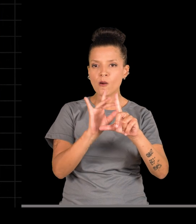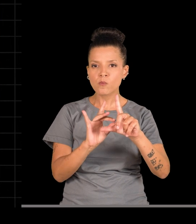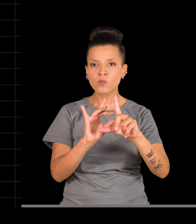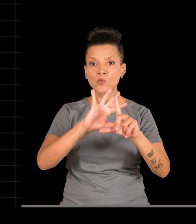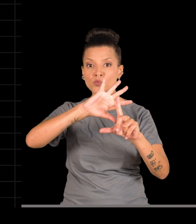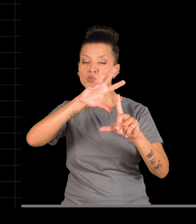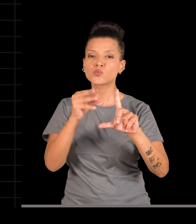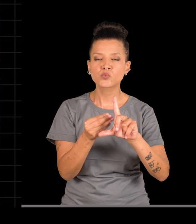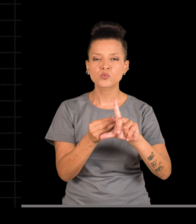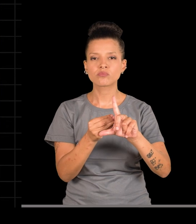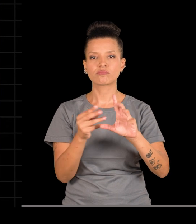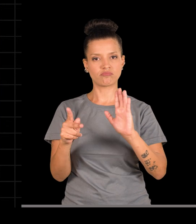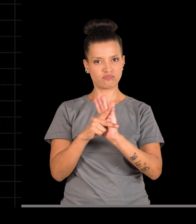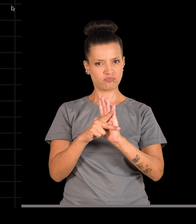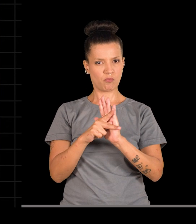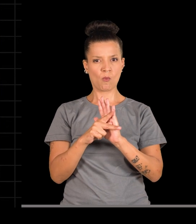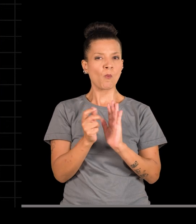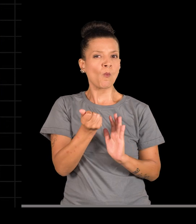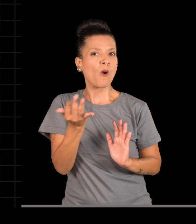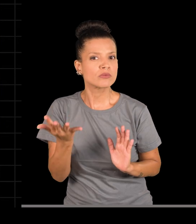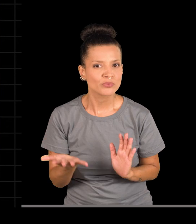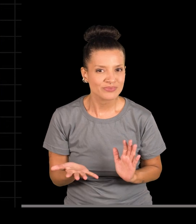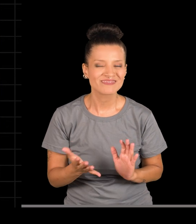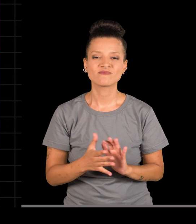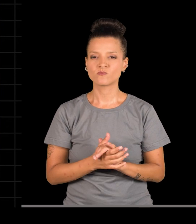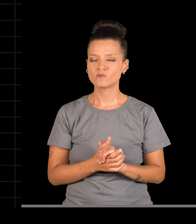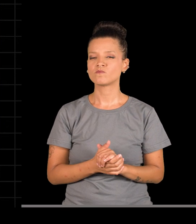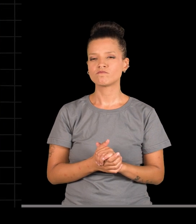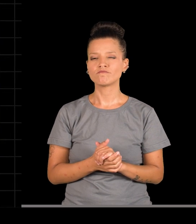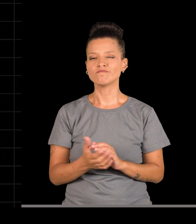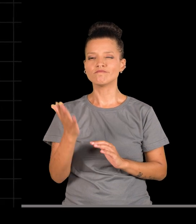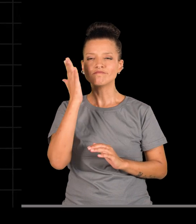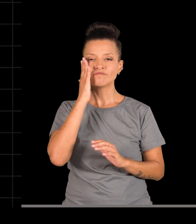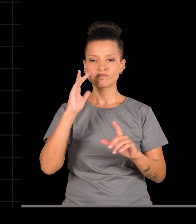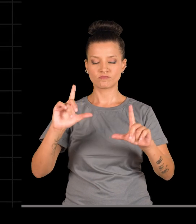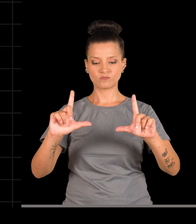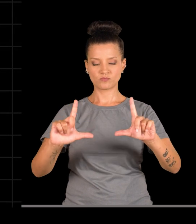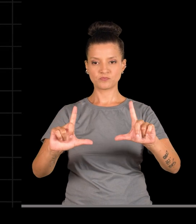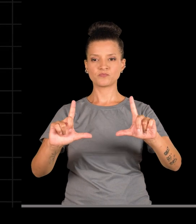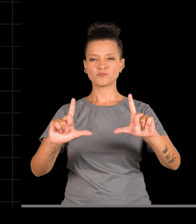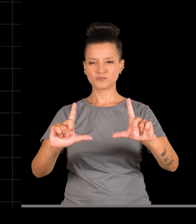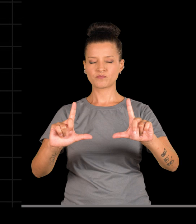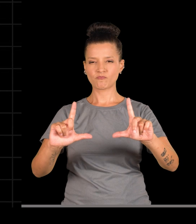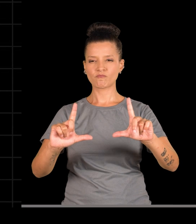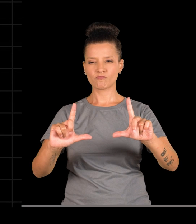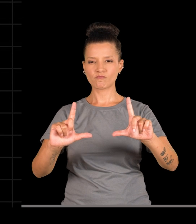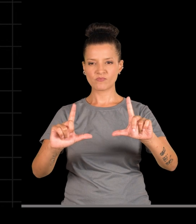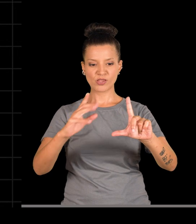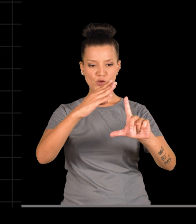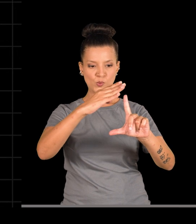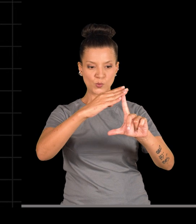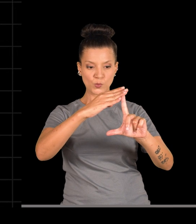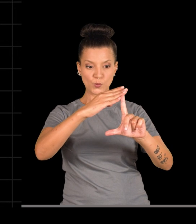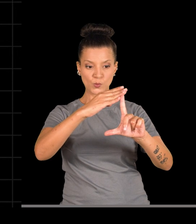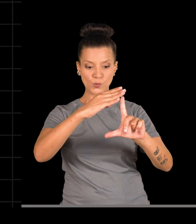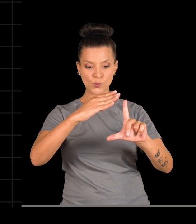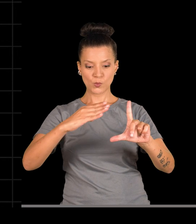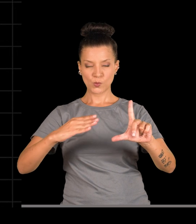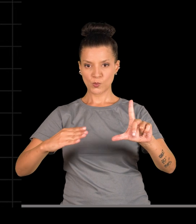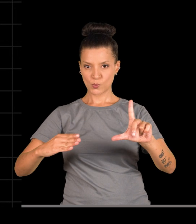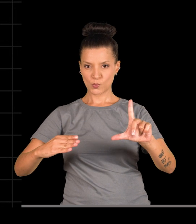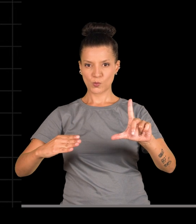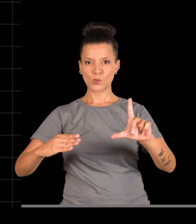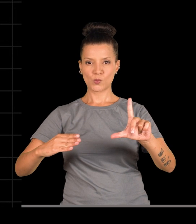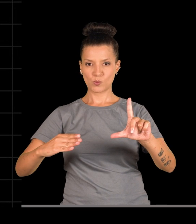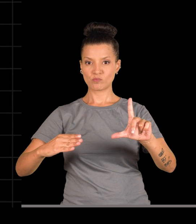esse quadrado, representa em relação ao total. Vamos determinar isso daí, ó. Eu já percebo que ao traçar essa diagonal do quadrado aqui, ó,